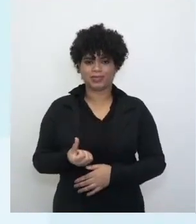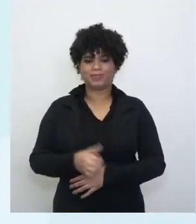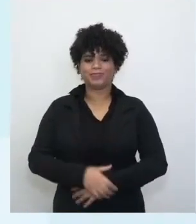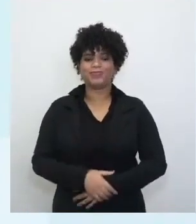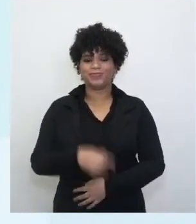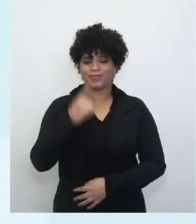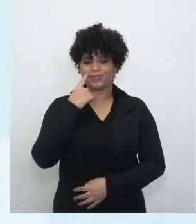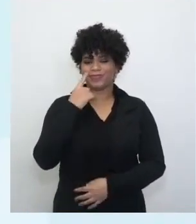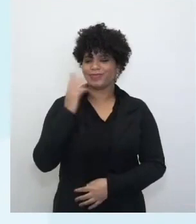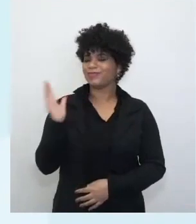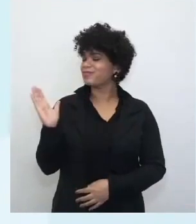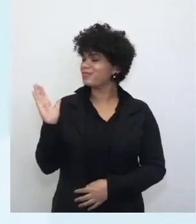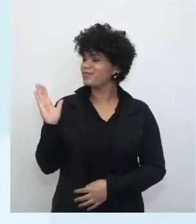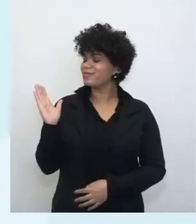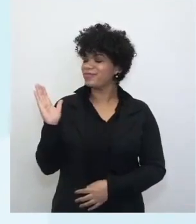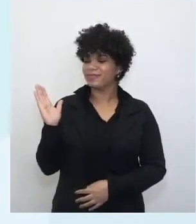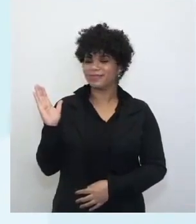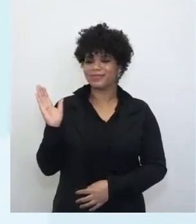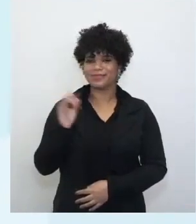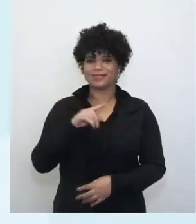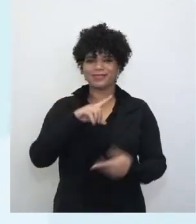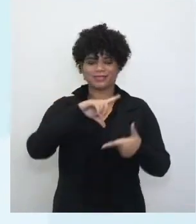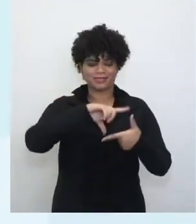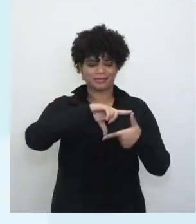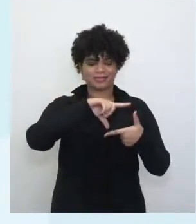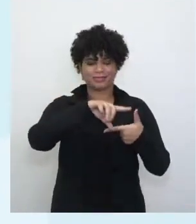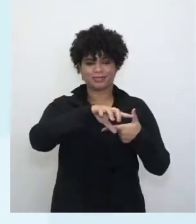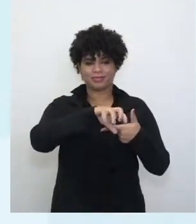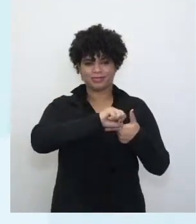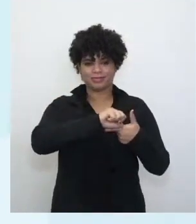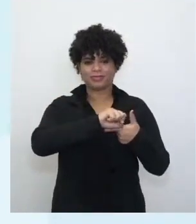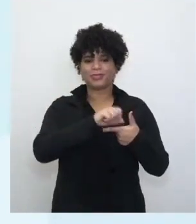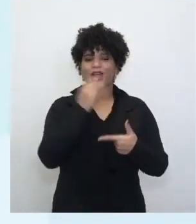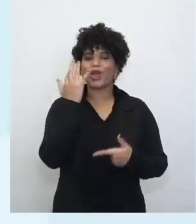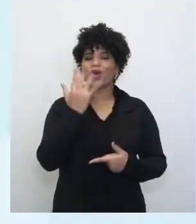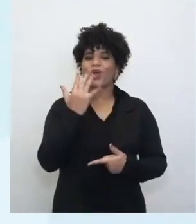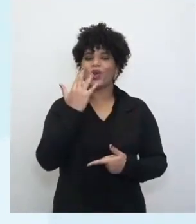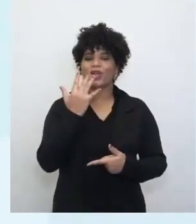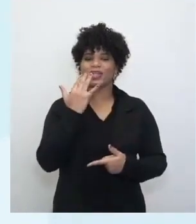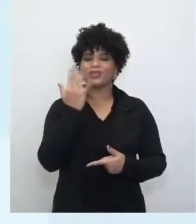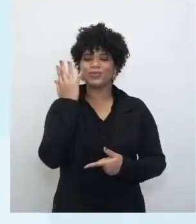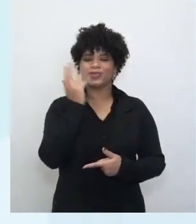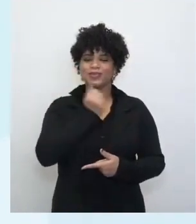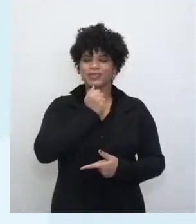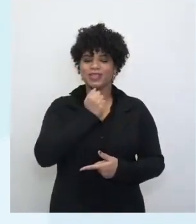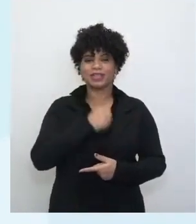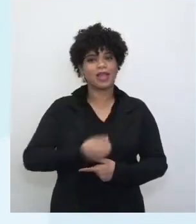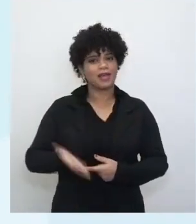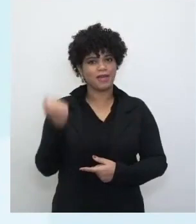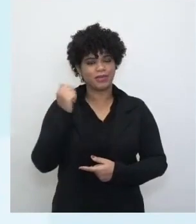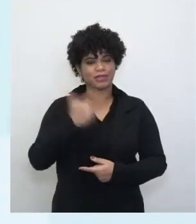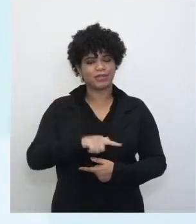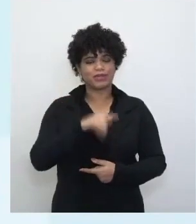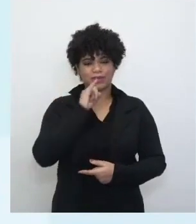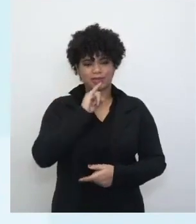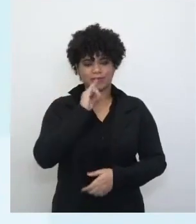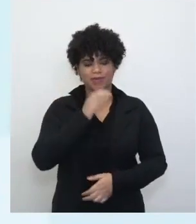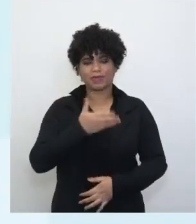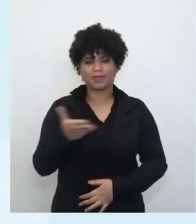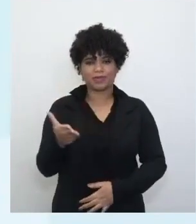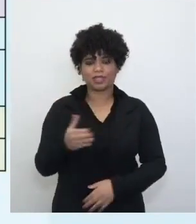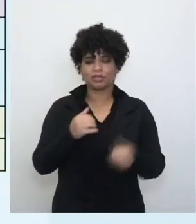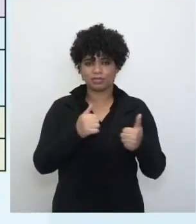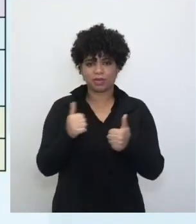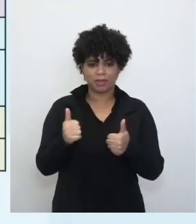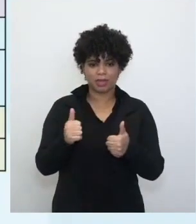mostrar a resolução aqui para vocês, para quem quiser tirar um print, que está bem coloridinho. que a gente vai fazer mais um exemplo para ver se tá tudo